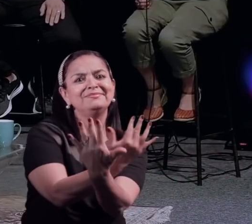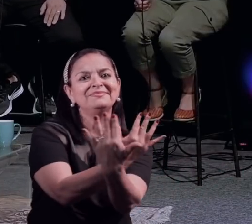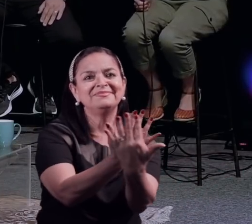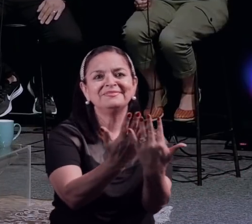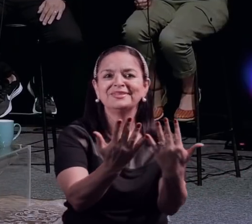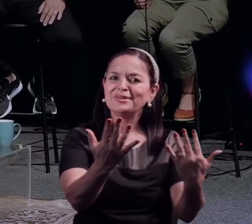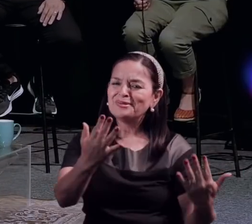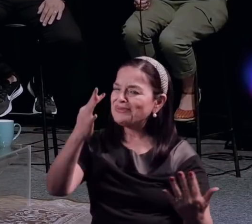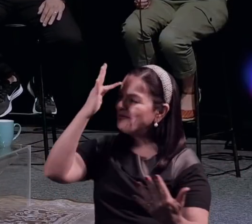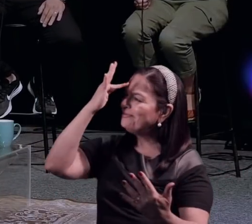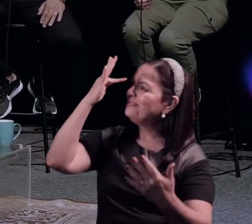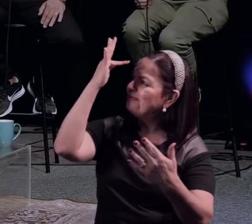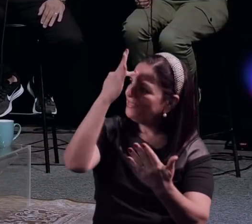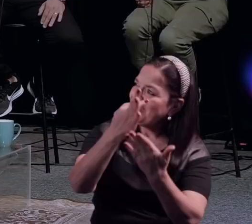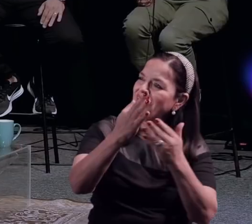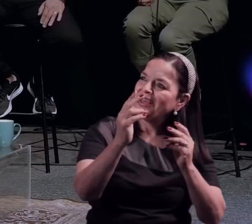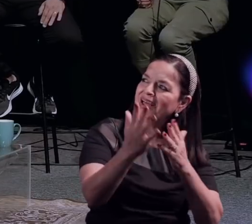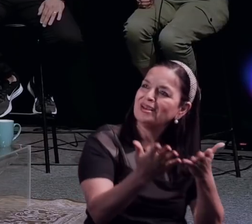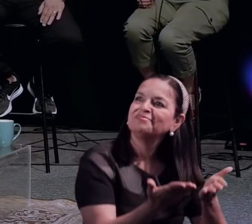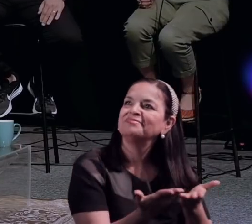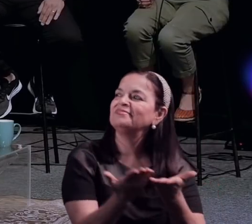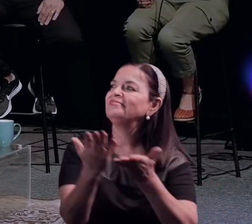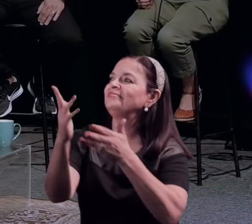destes que por fé vem